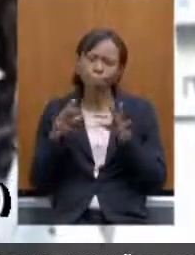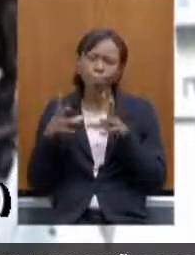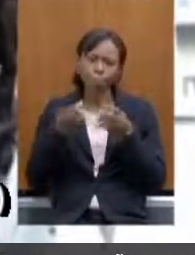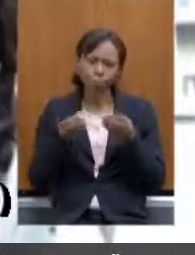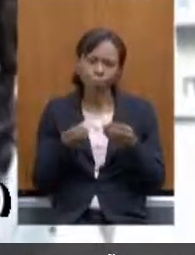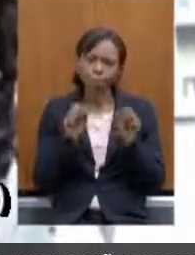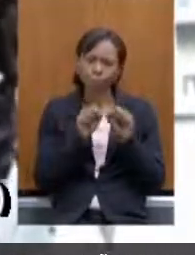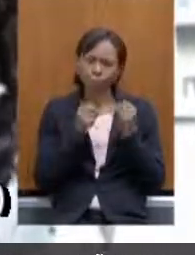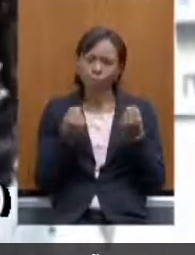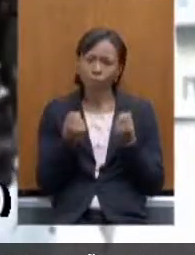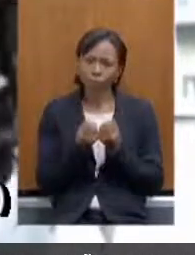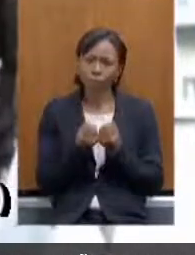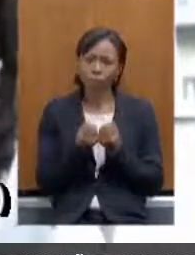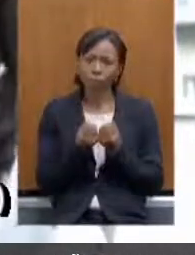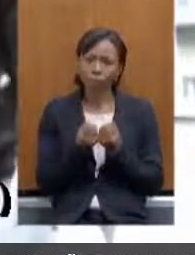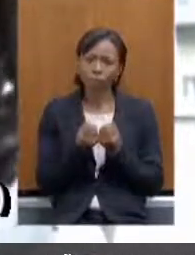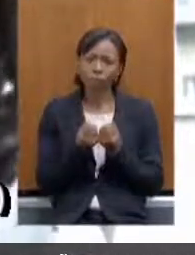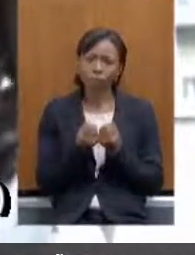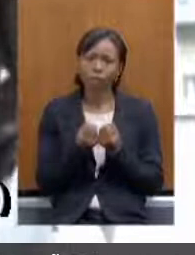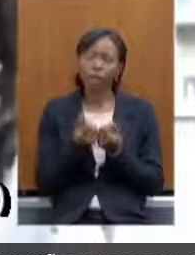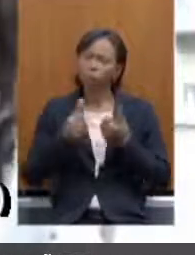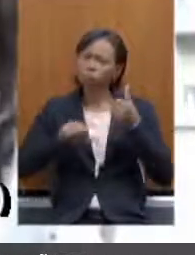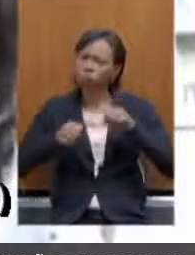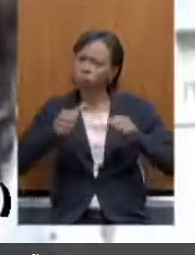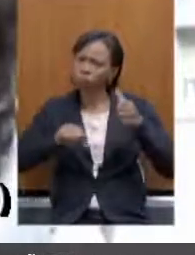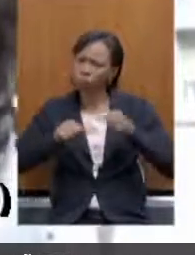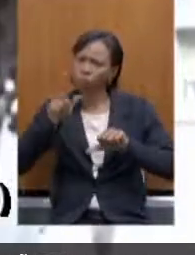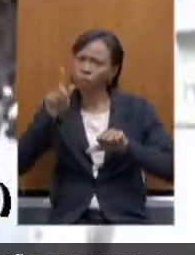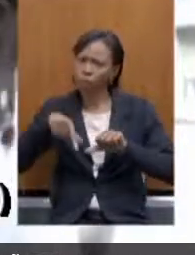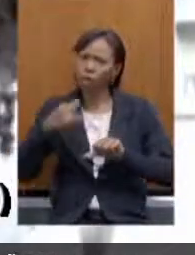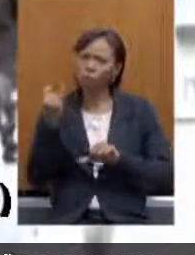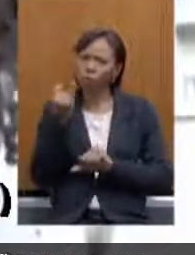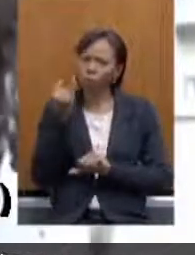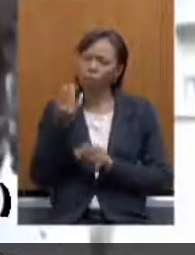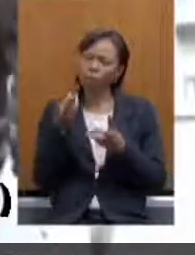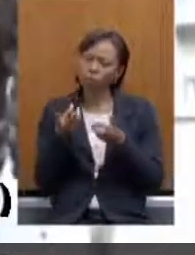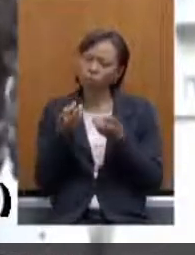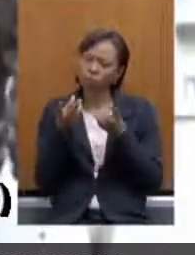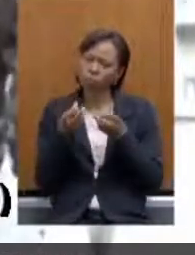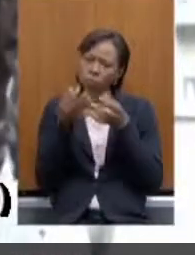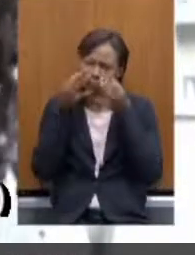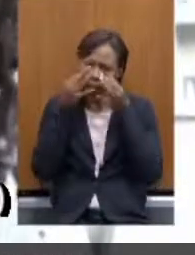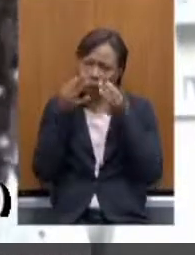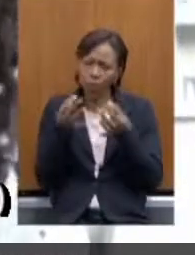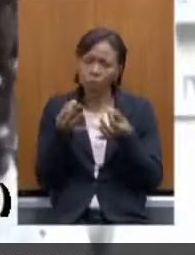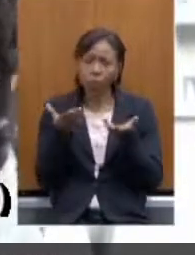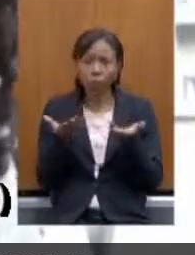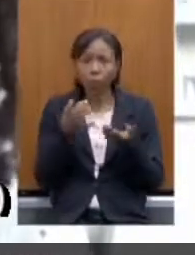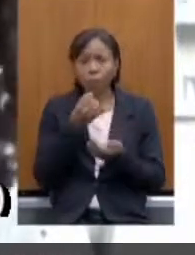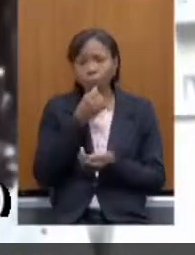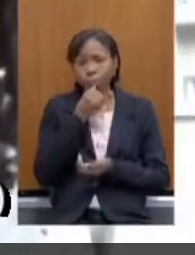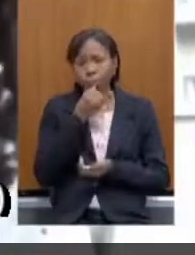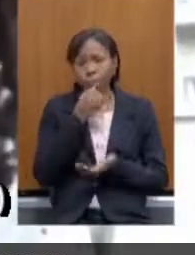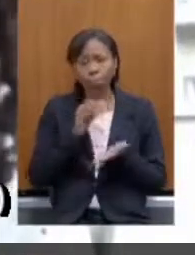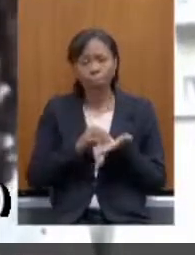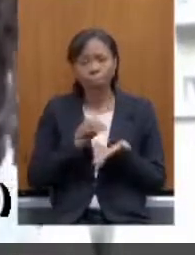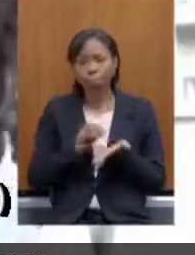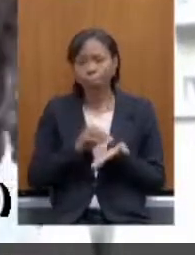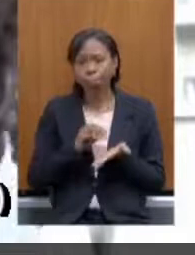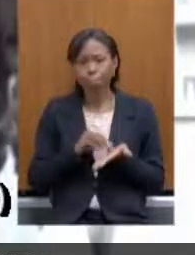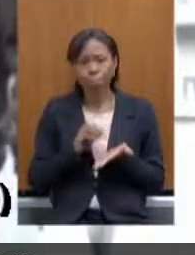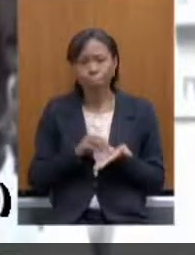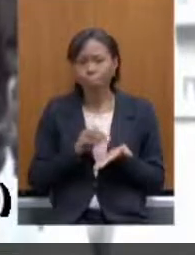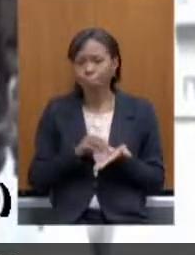seminário avalia como importante escuta ele infelizmente é insuficiente